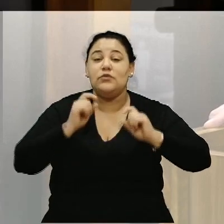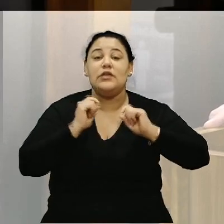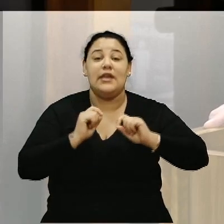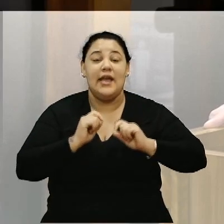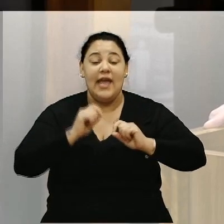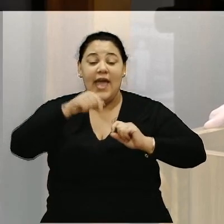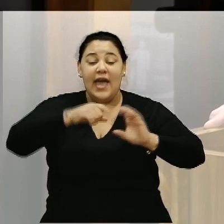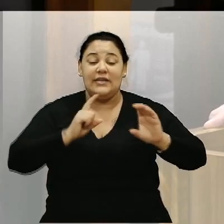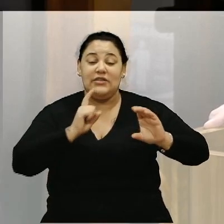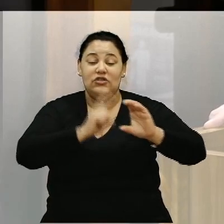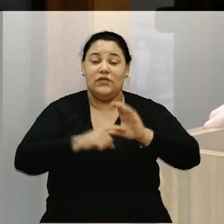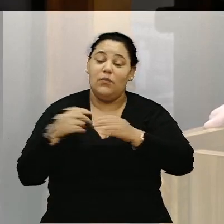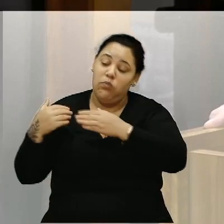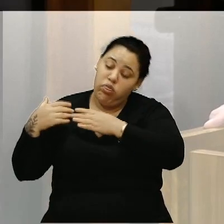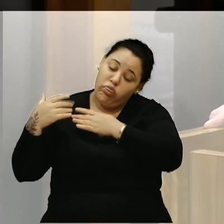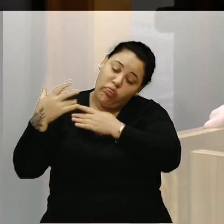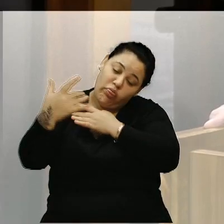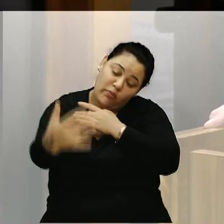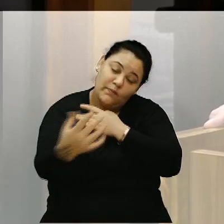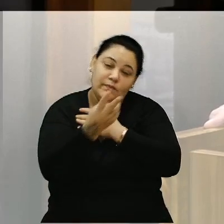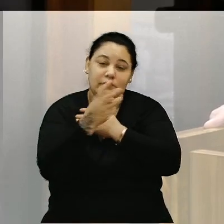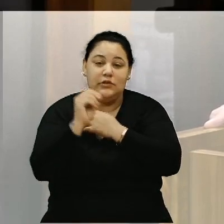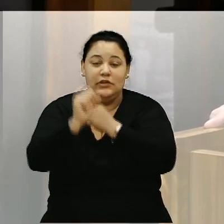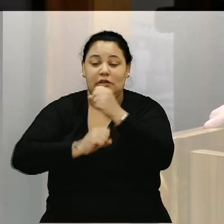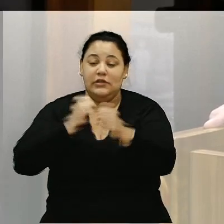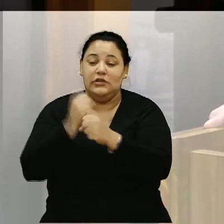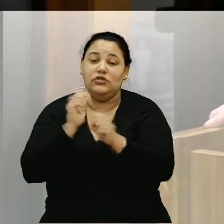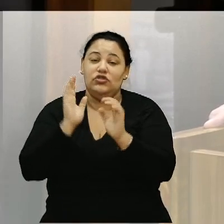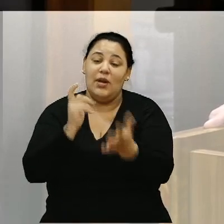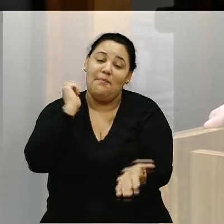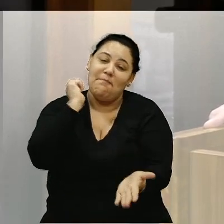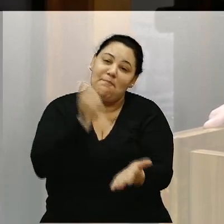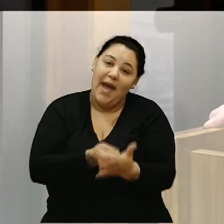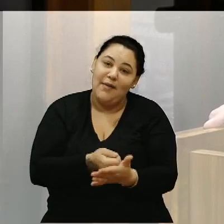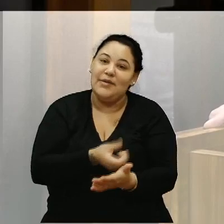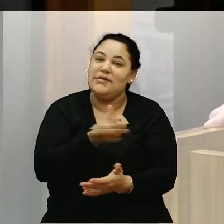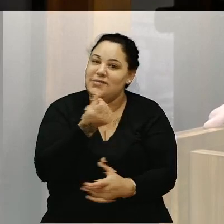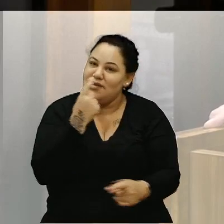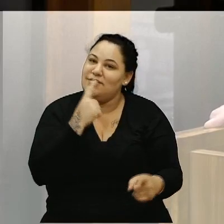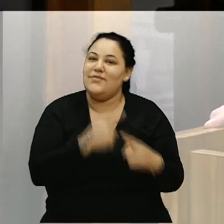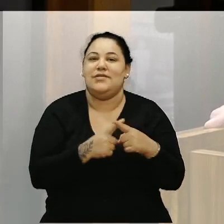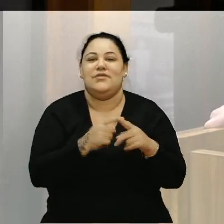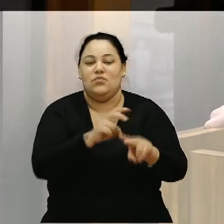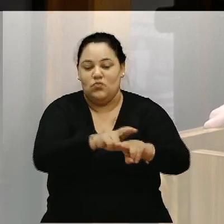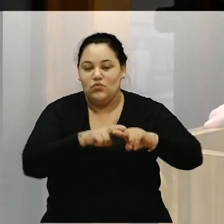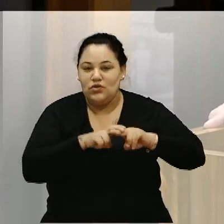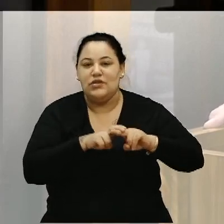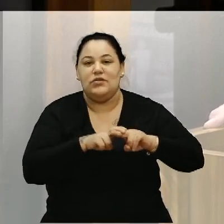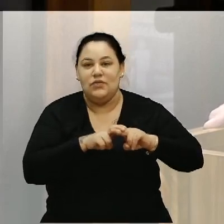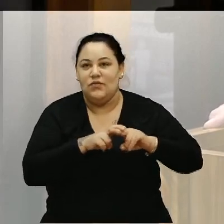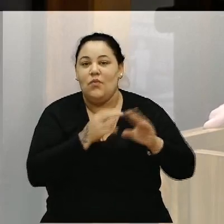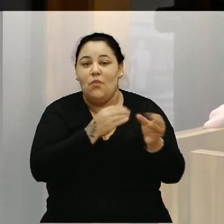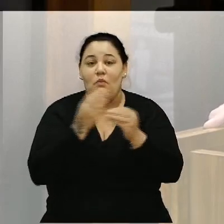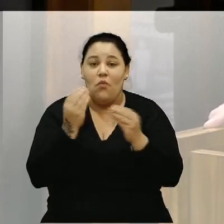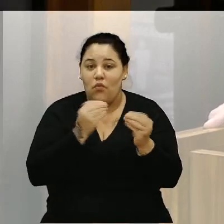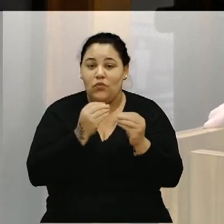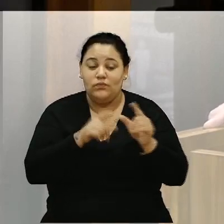dívida, ao longo dos últimos 30 anos, já foi paga umas 6 vezes. Por esse motivo, parlamentares